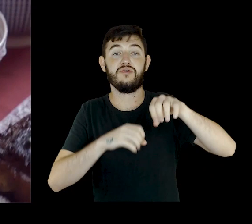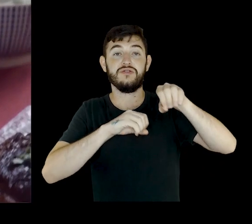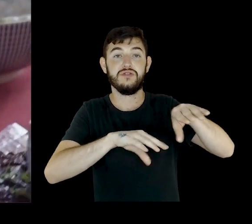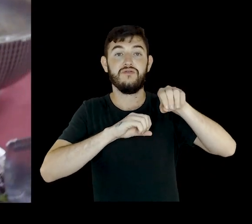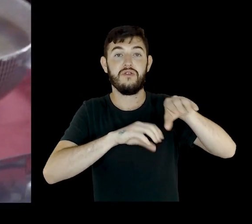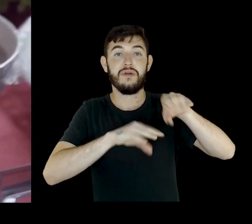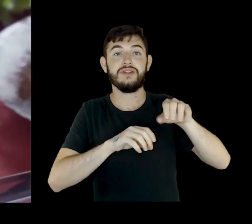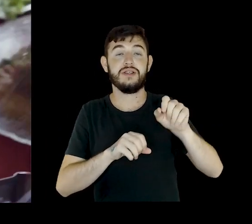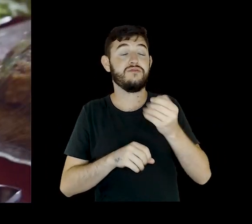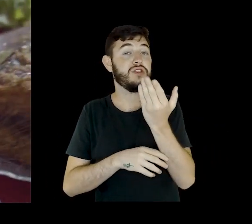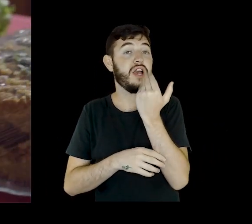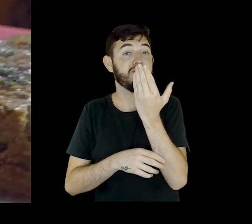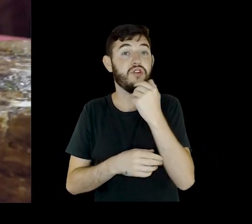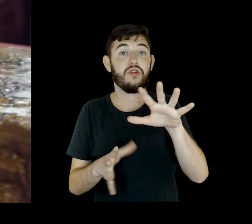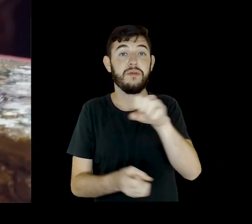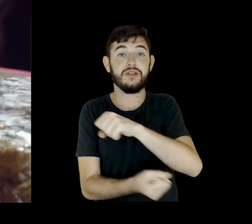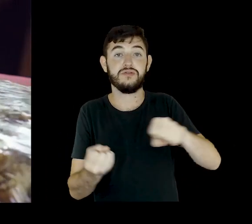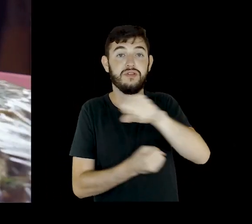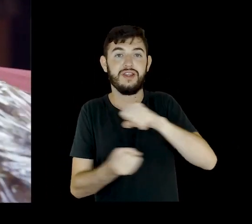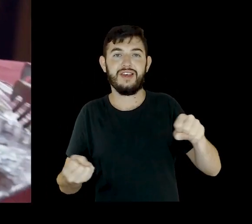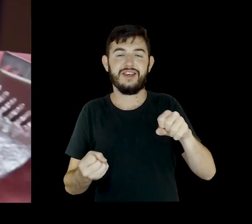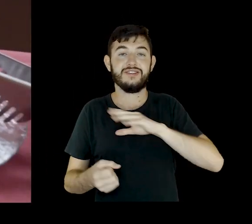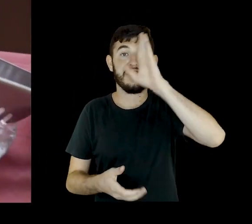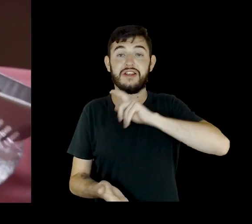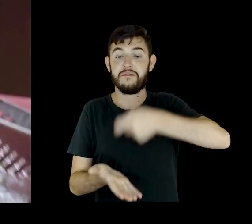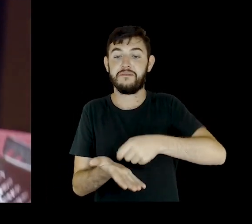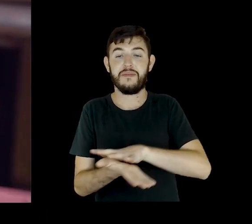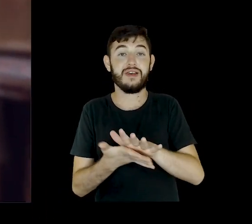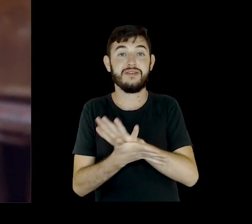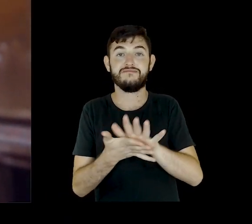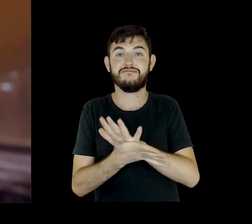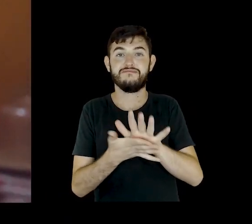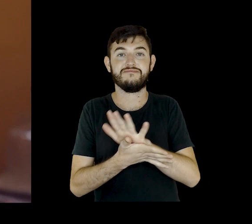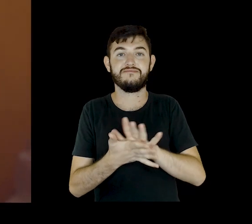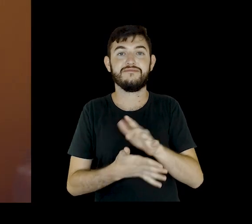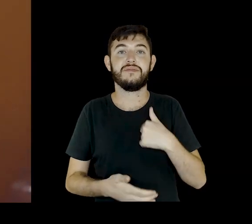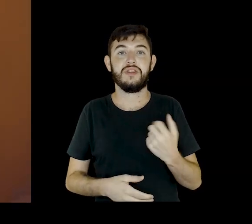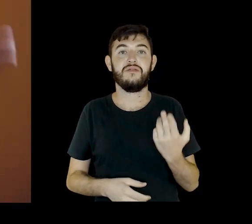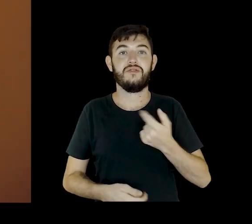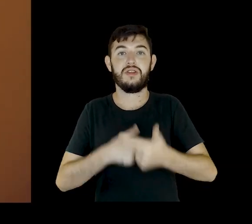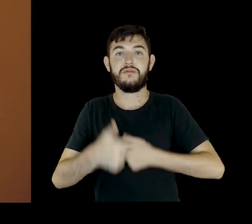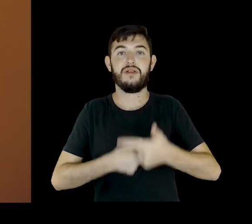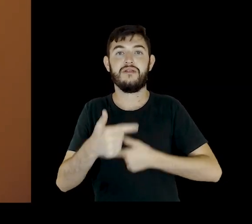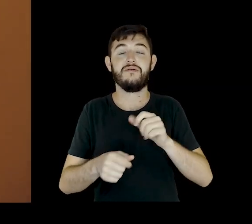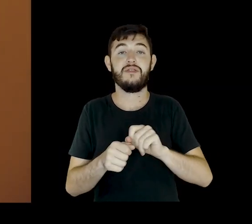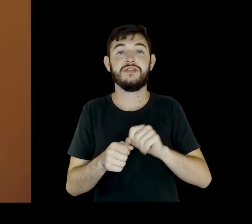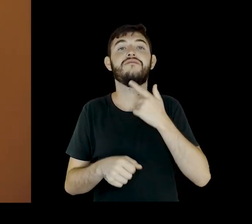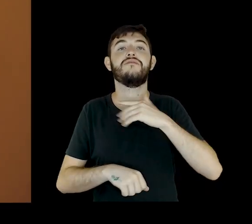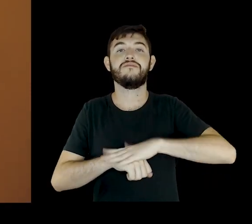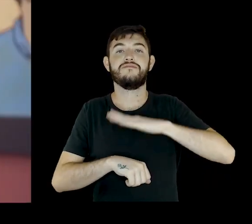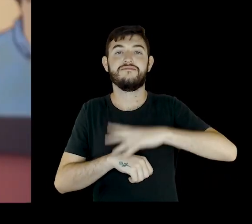de gastronomia sustentável. É o meu sonho mesmo, sabe? De graça, sem cobrar, sem nada. Eu vou fazer o que eu gosto, que